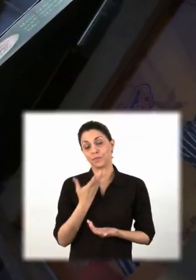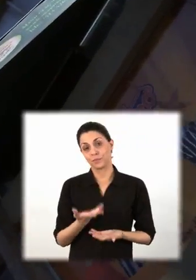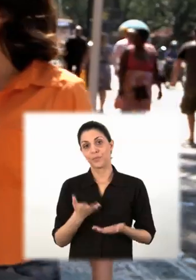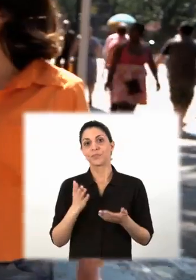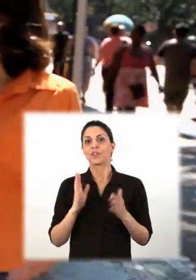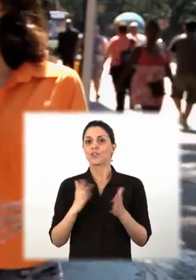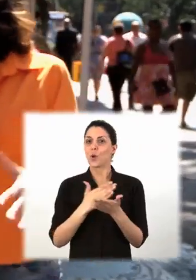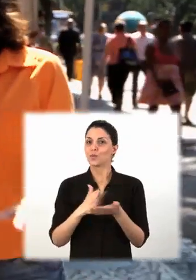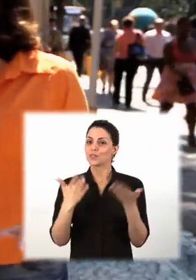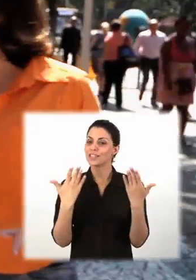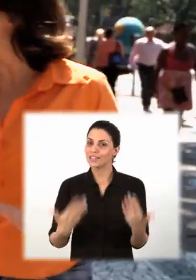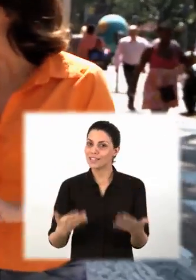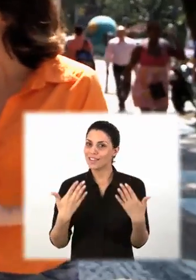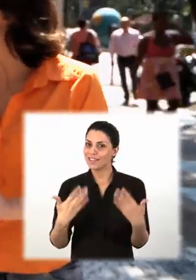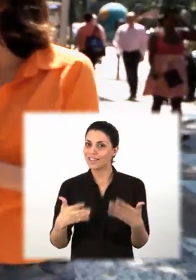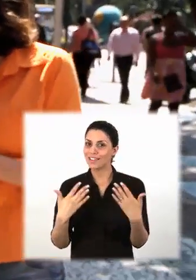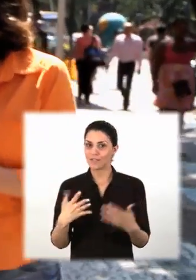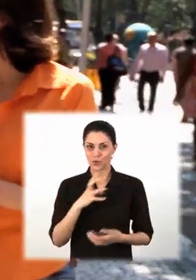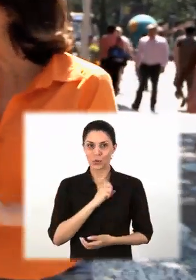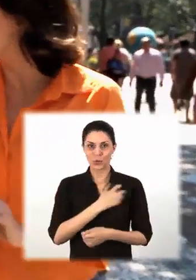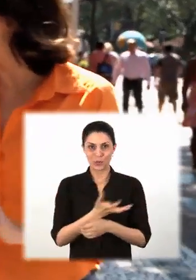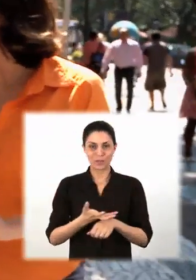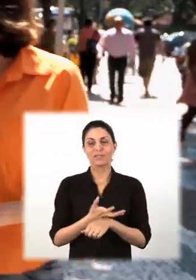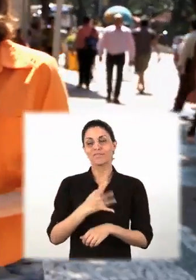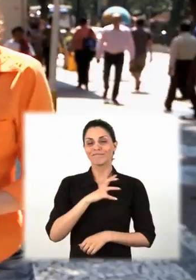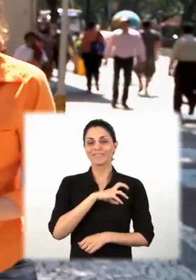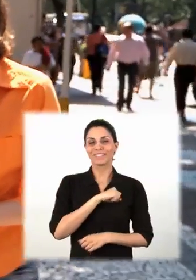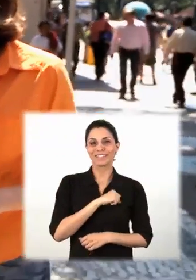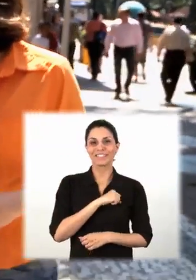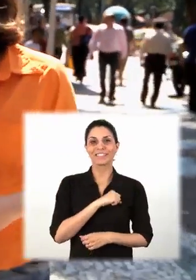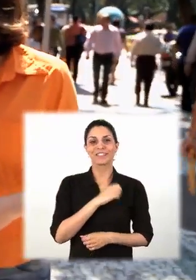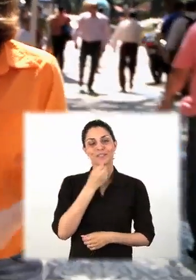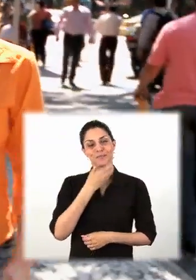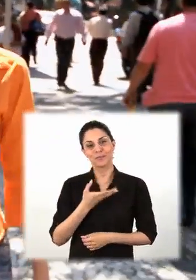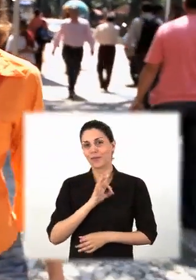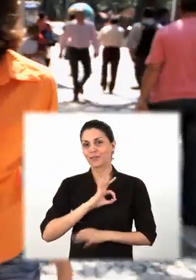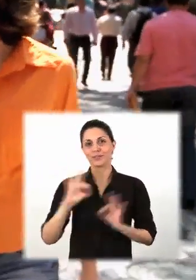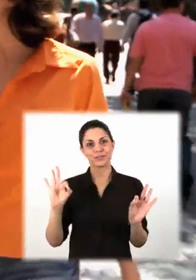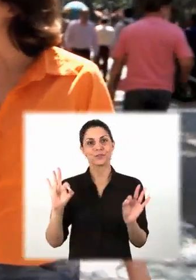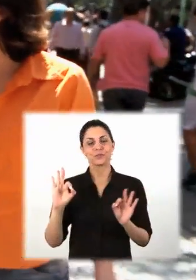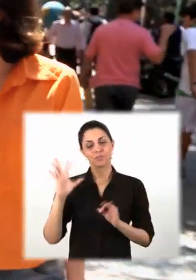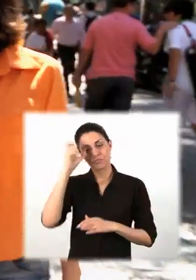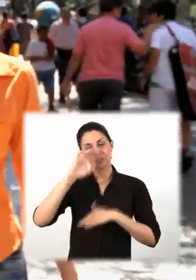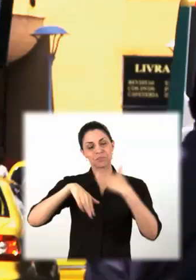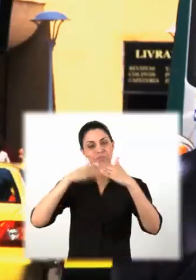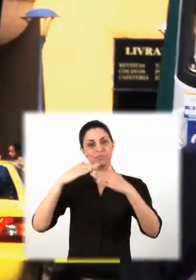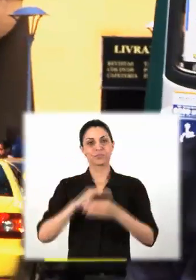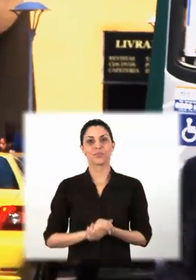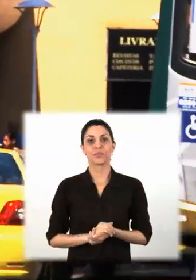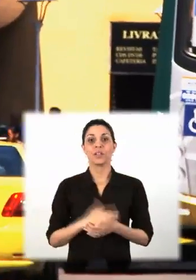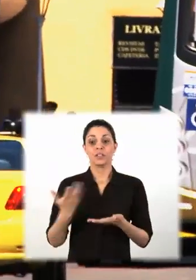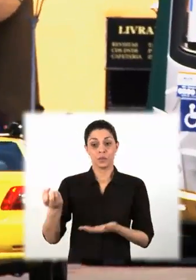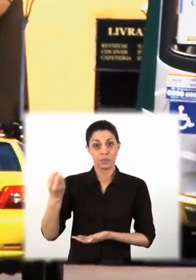Bom, Ângela, a gente começou bem leve, né? O que você achou? Gostou da praça? Gostei, achei Foi bem tranquilo? tranquilo, foi É? ótimo, muito produtivo.